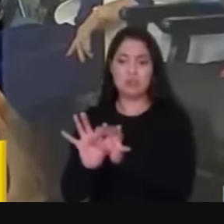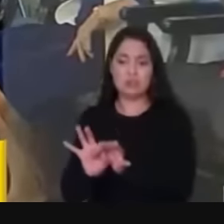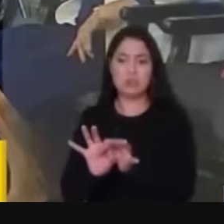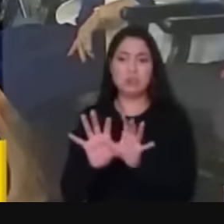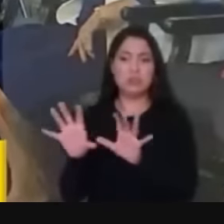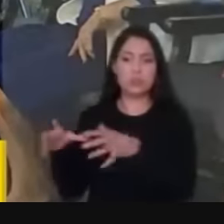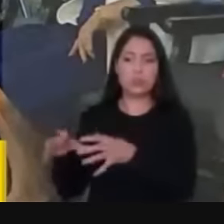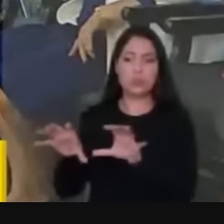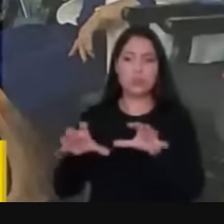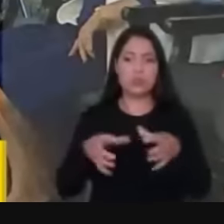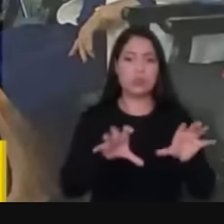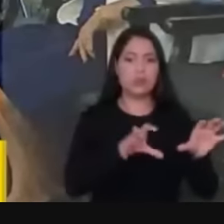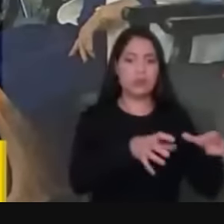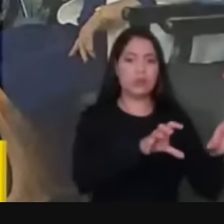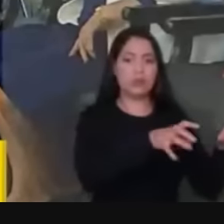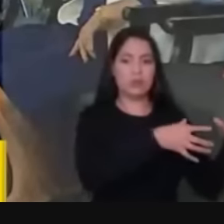grupos